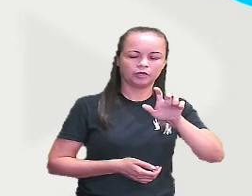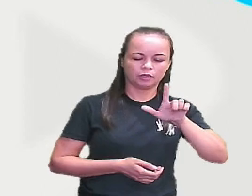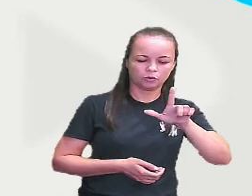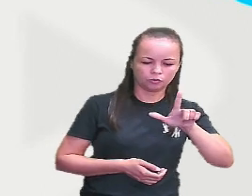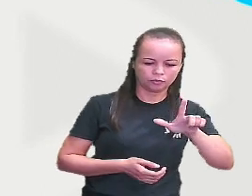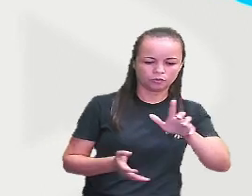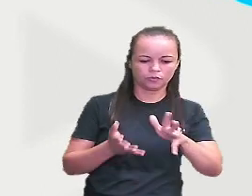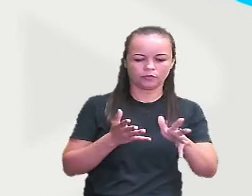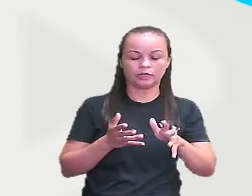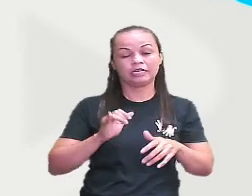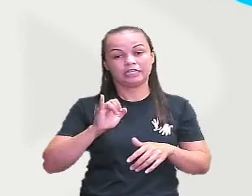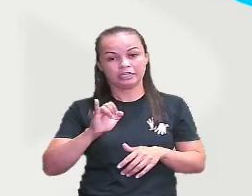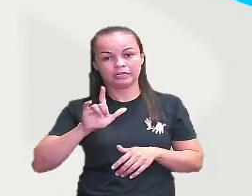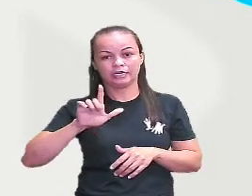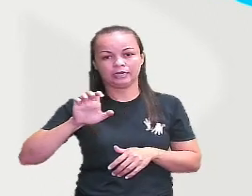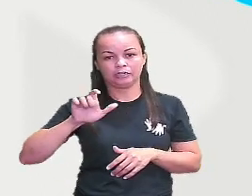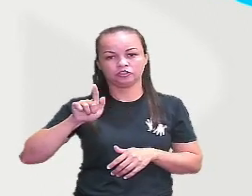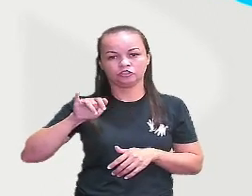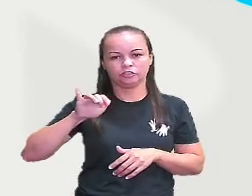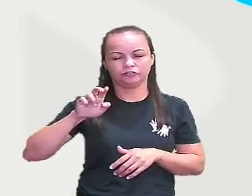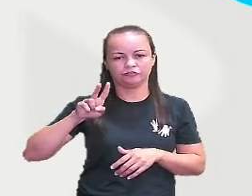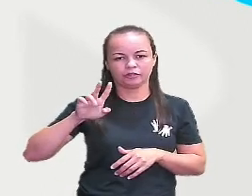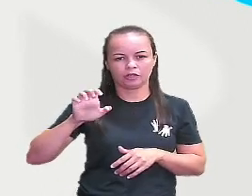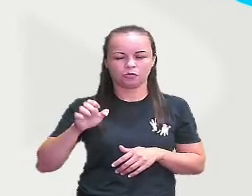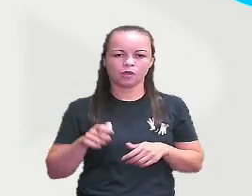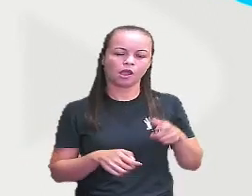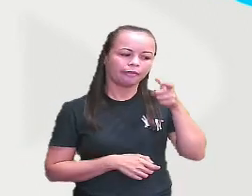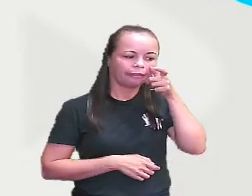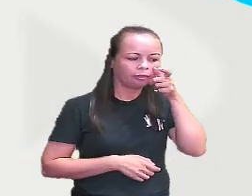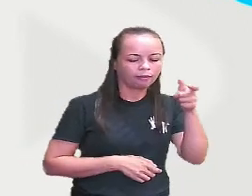Ilegível. Interesse.